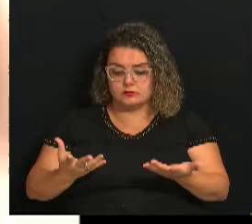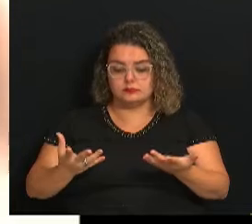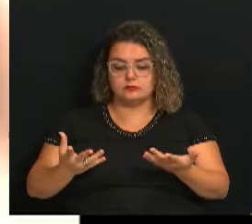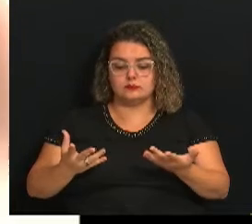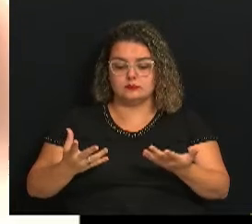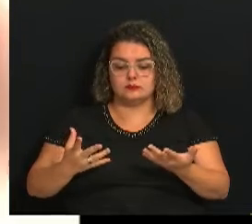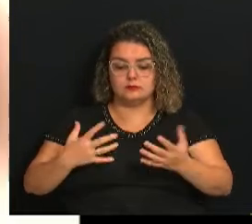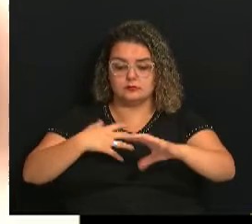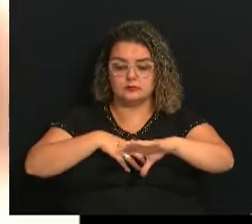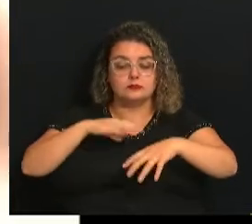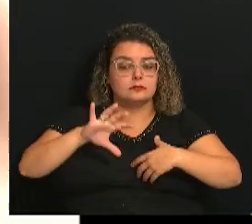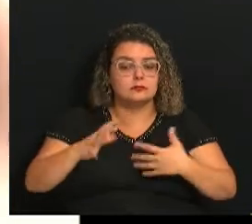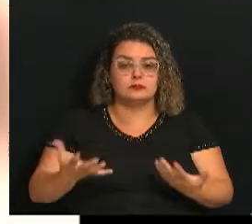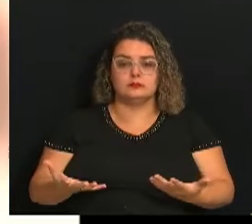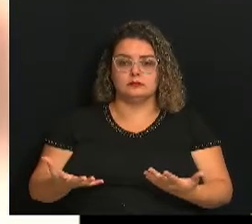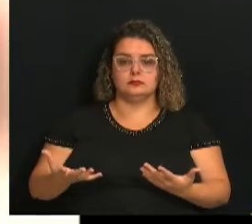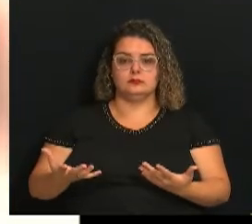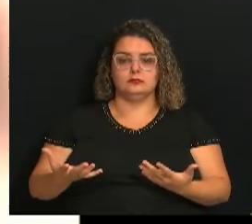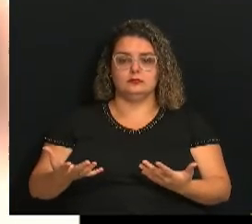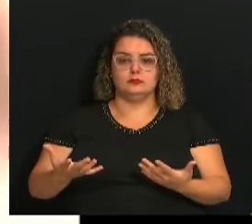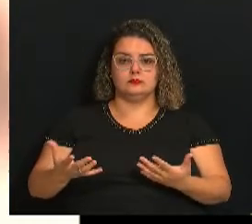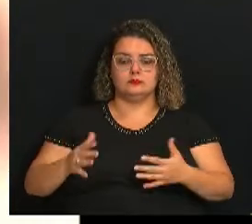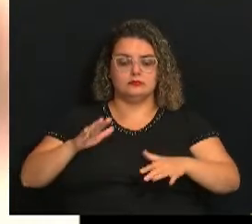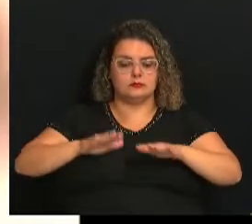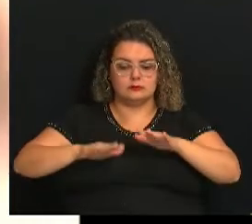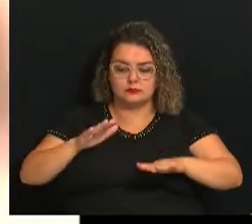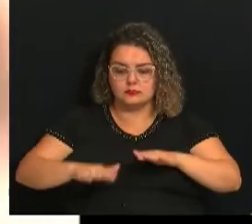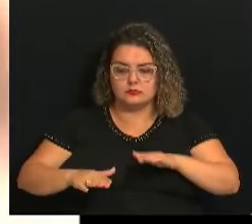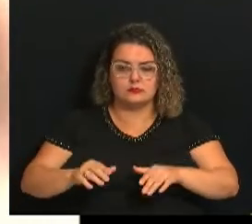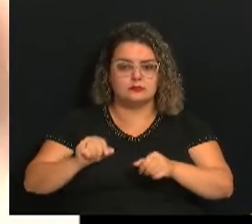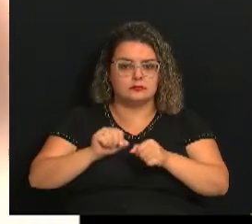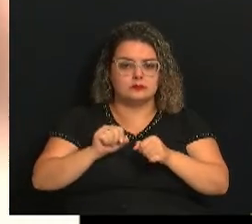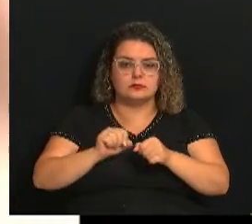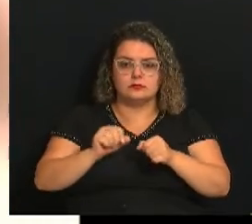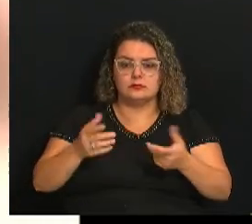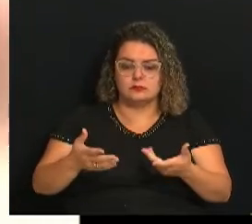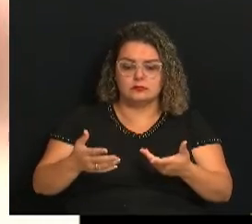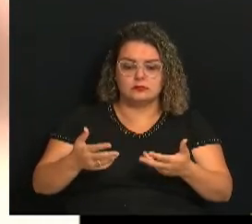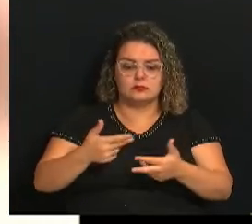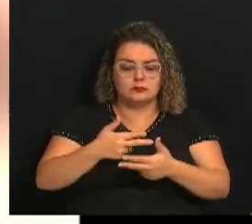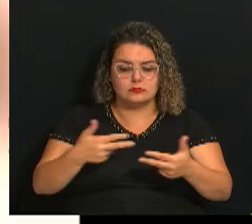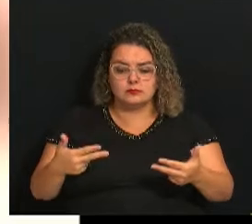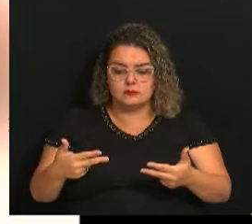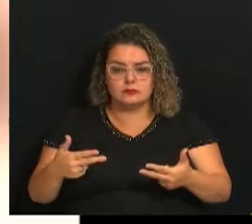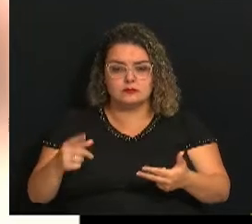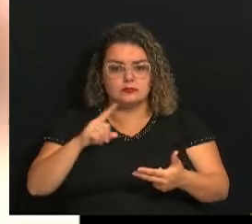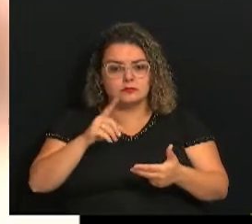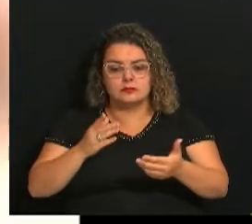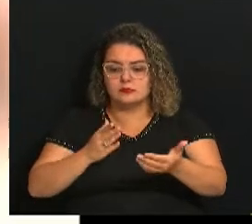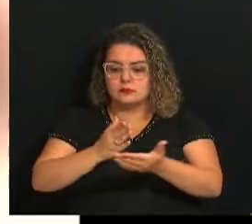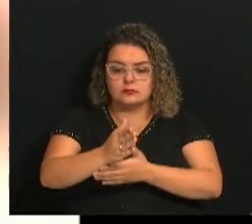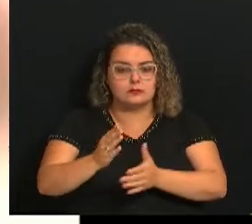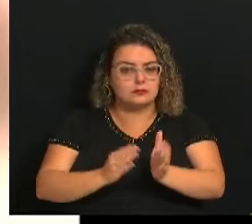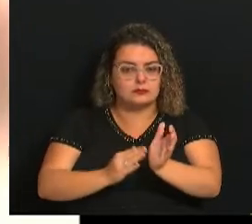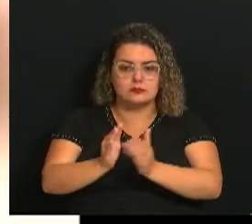pela disfunção. Muitos trabalhadores estão em disfunção. Desde trabalhadores que se